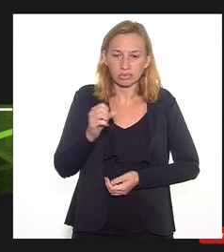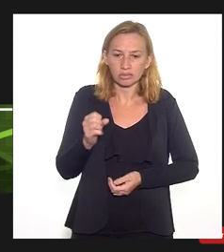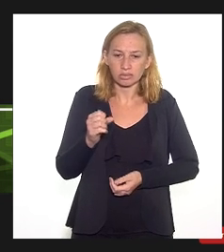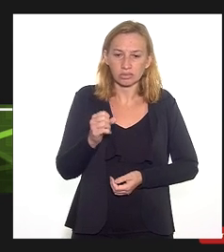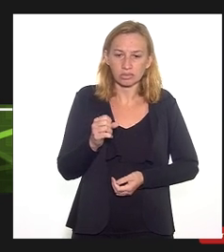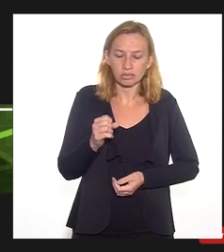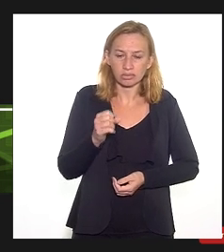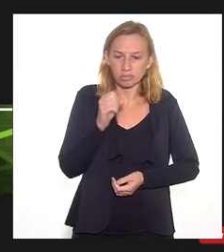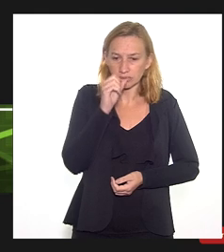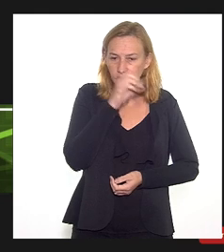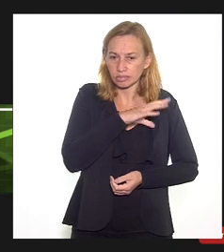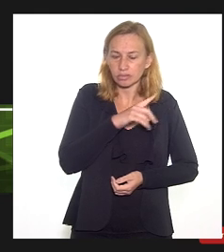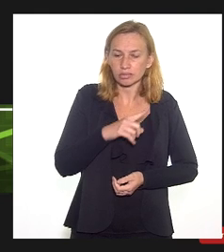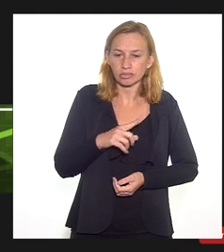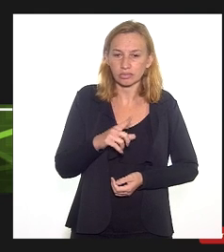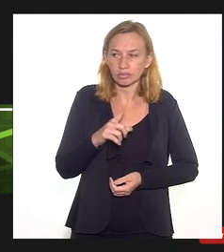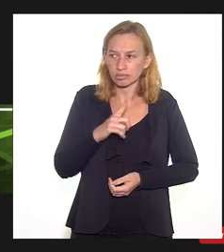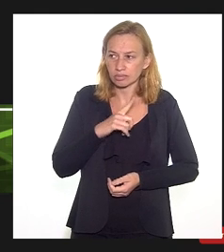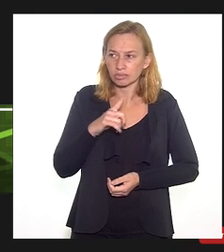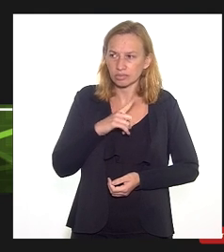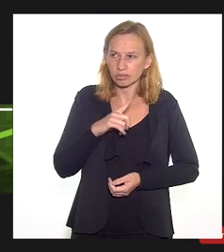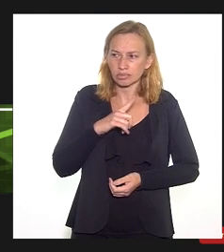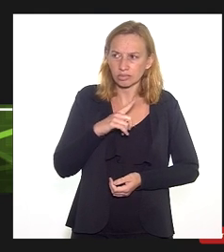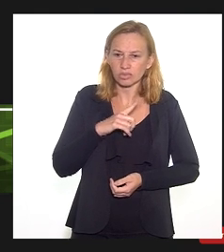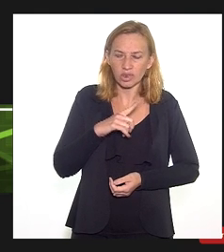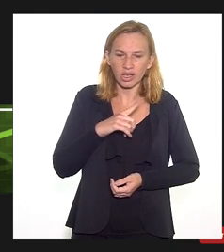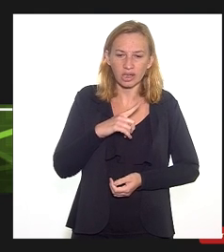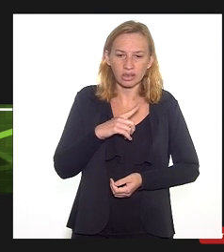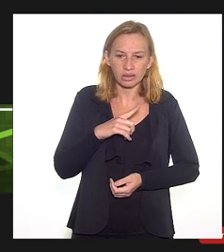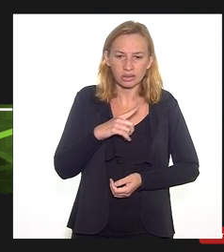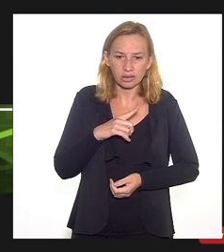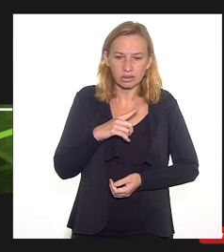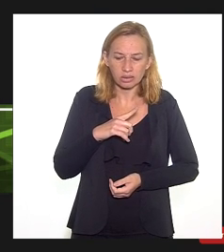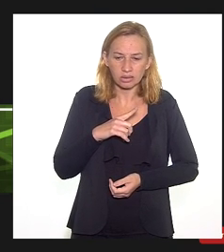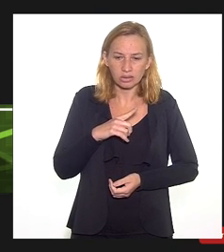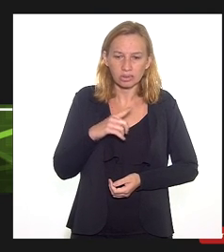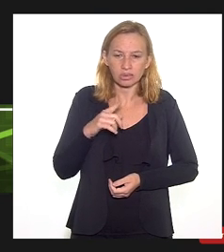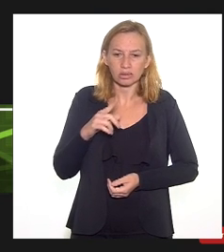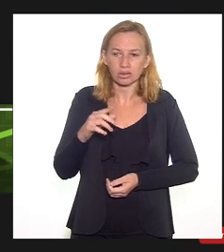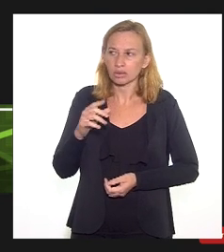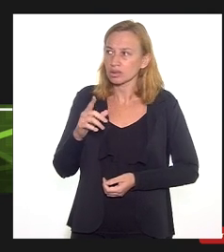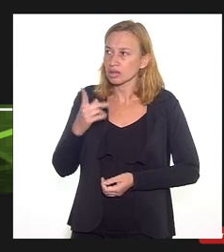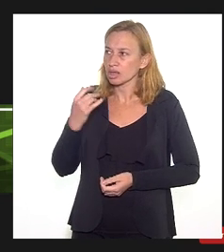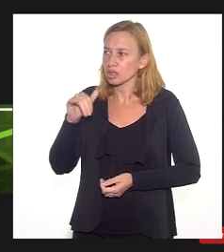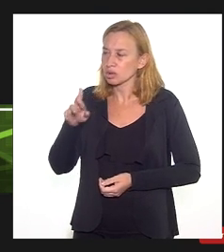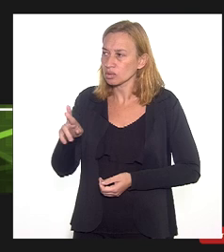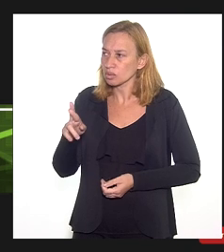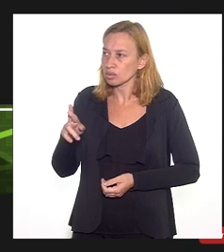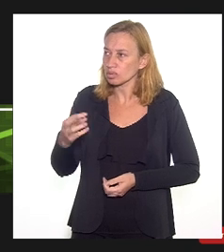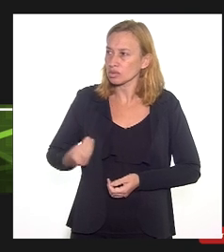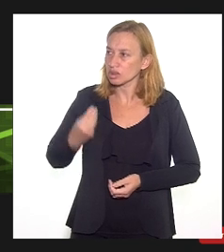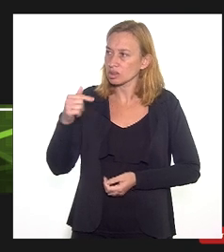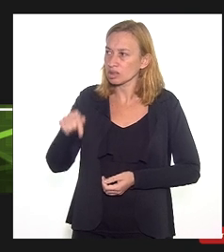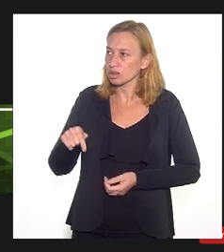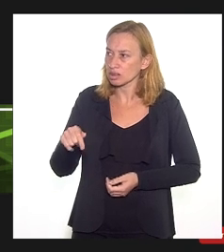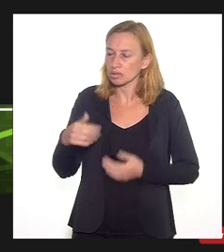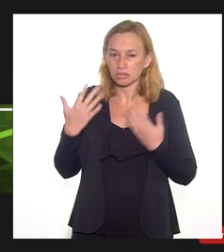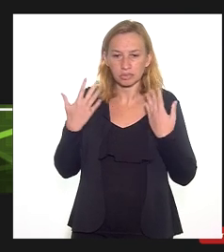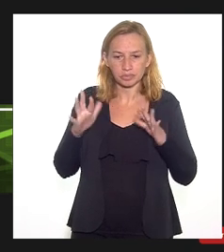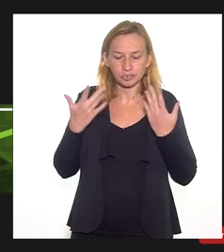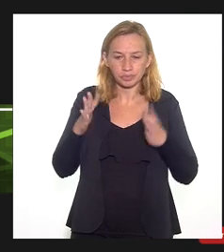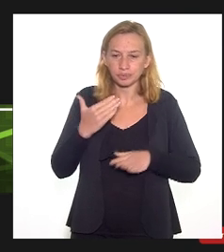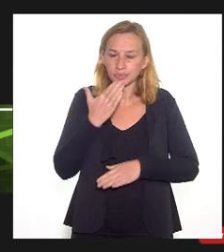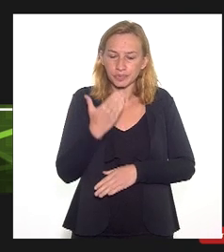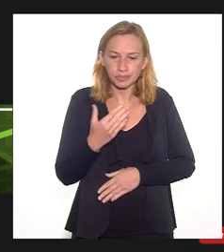que nós tenhamos que o nosso magnífico reitor aqui presente inclusive o Saúdo tenha que pedir